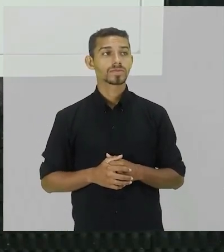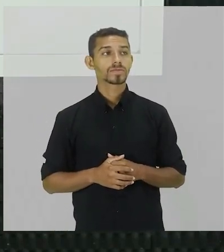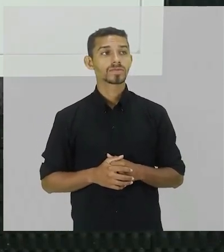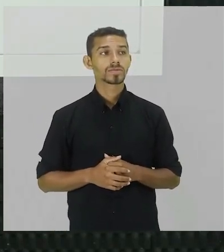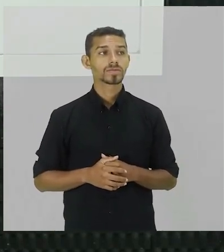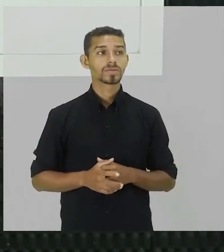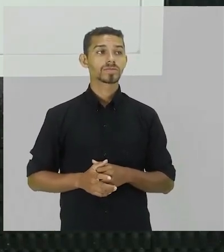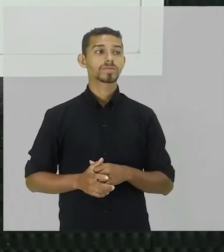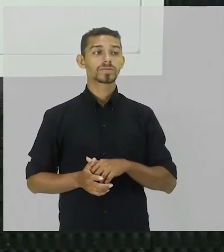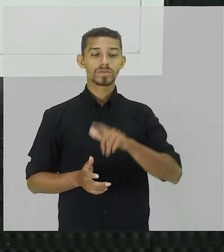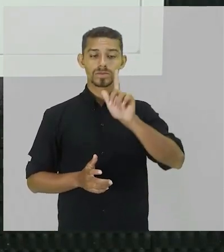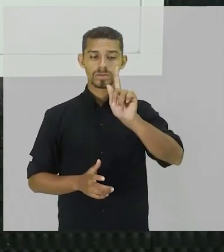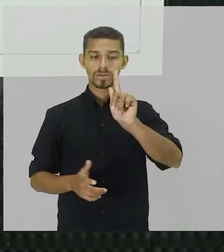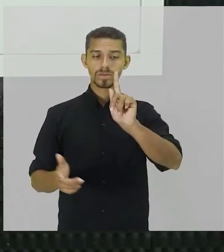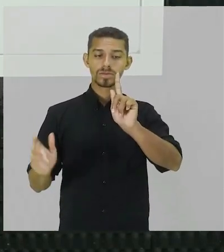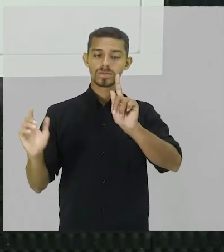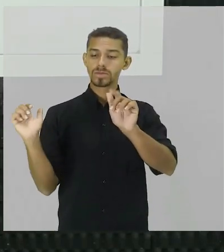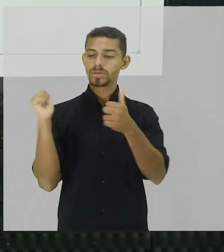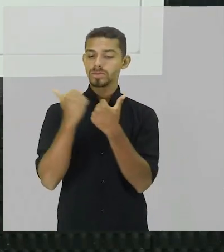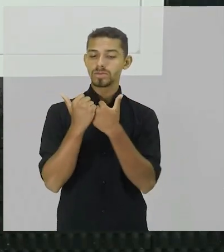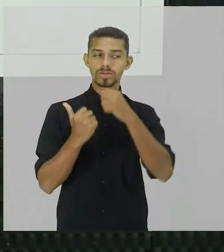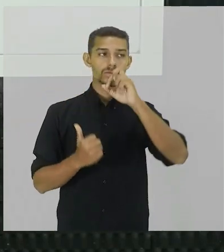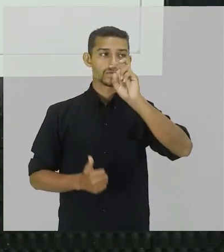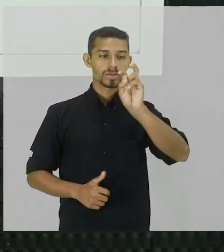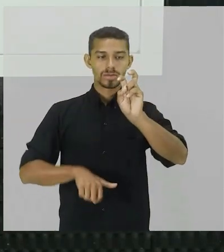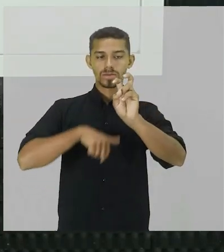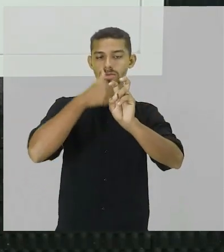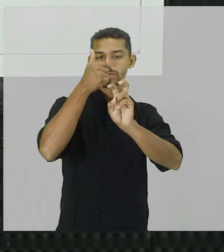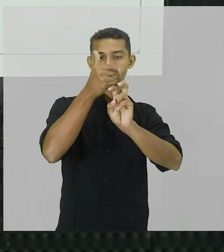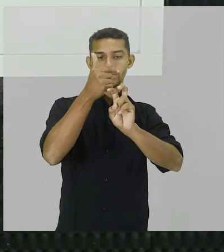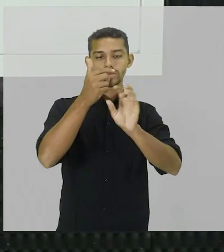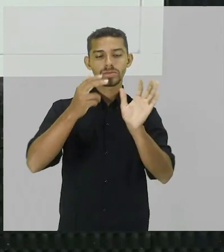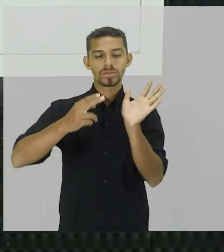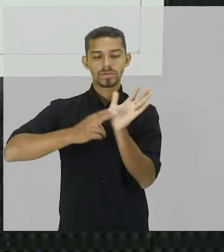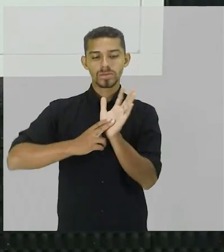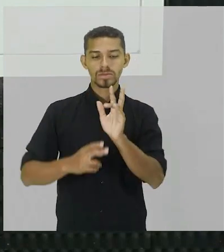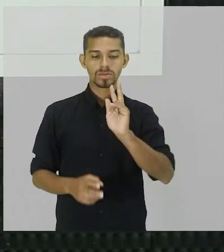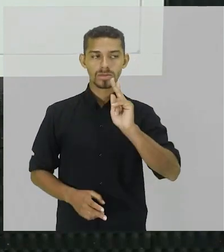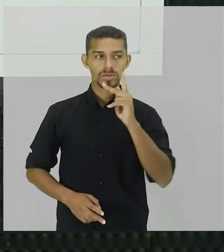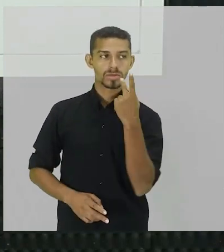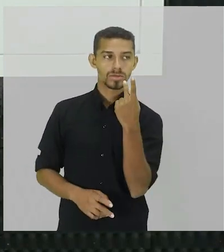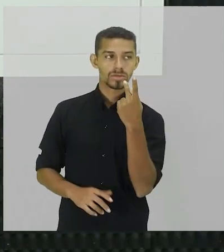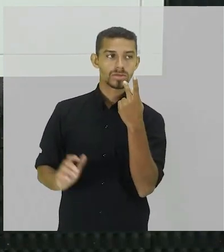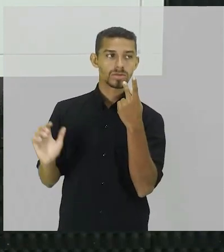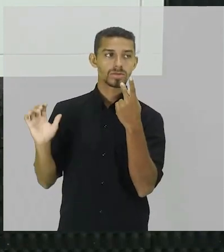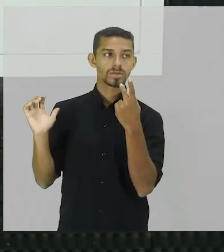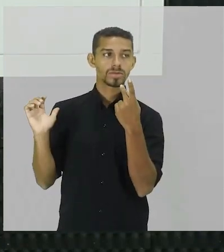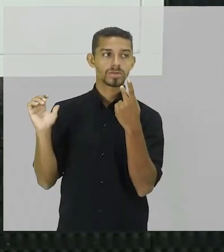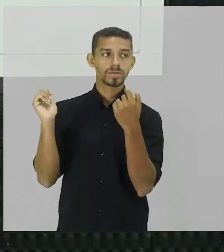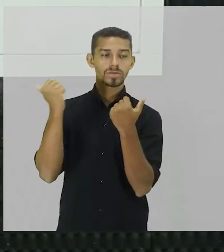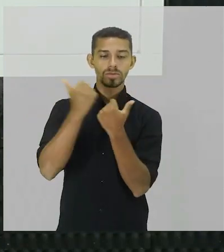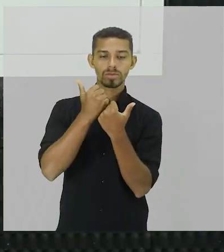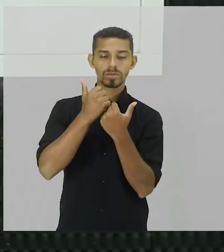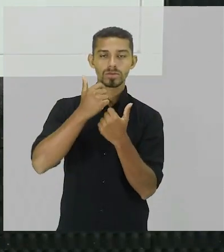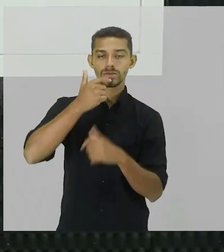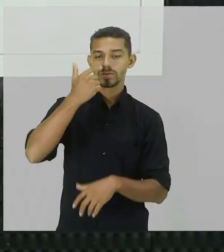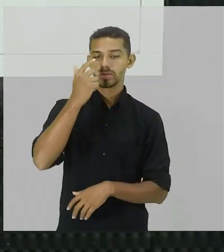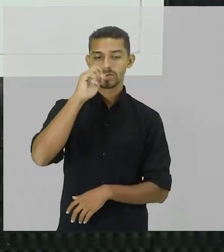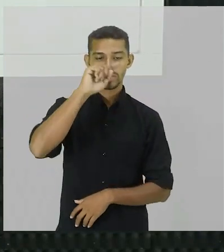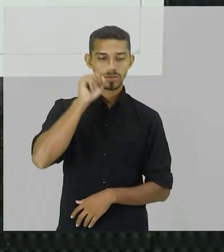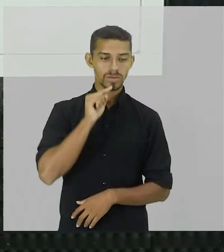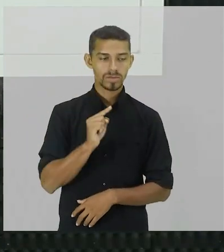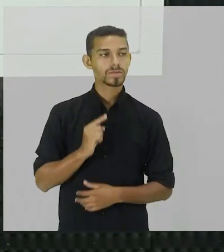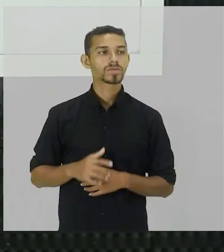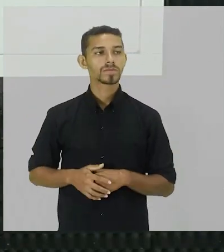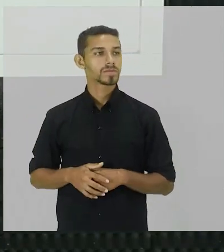por 5, você aplica 5 ao quadrado, igual a altura que eu quero saber ao quadrado, igual